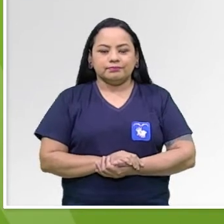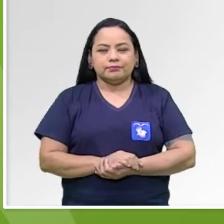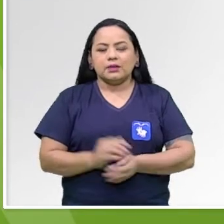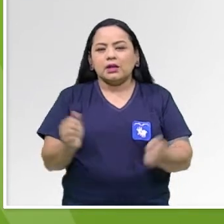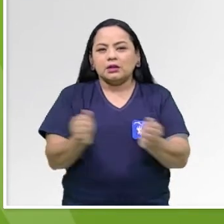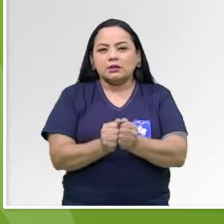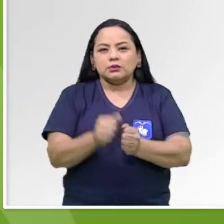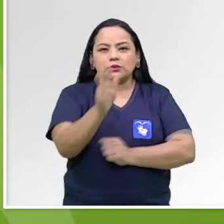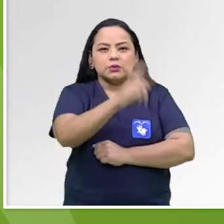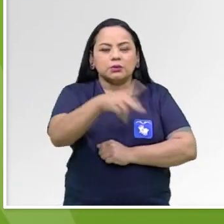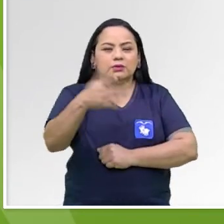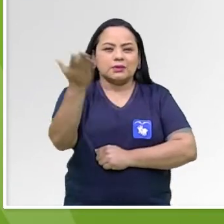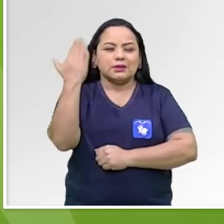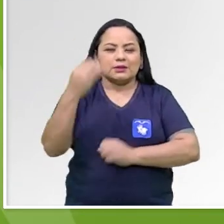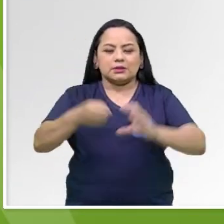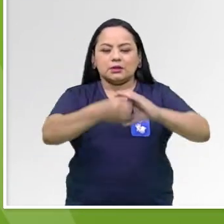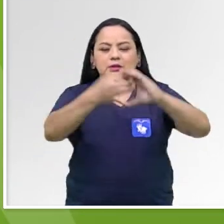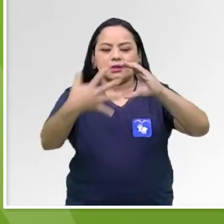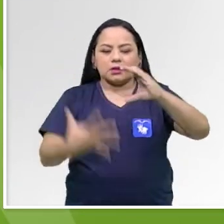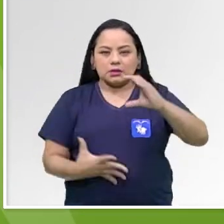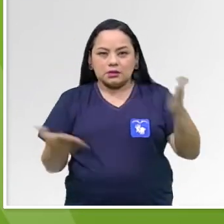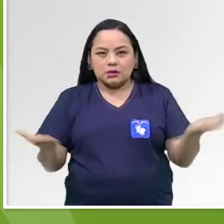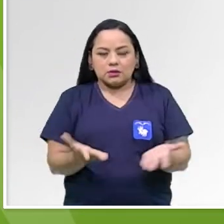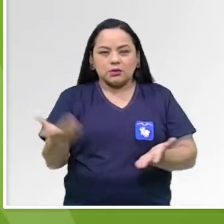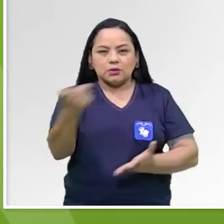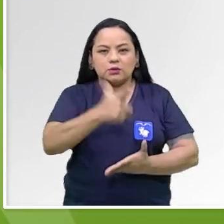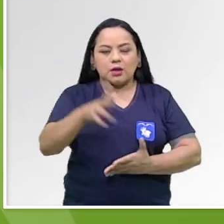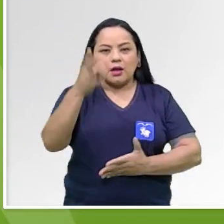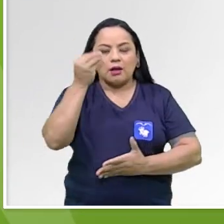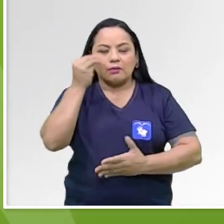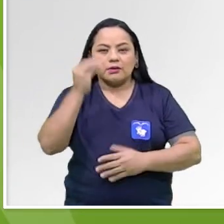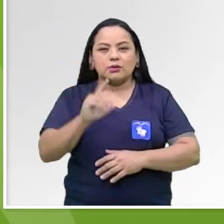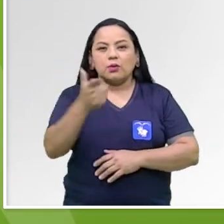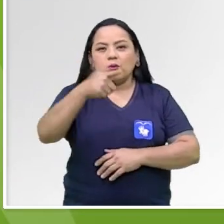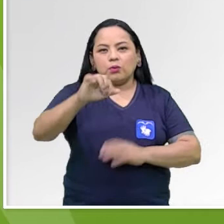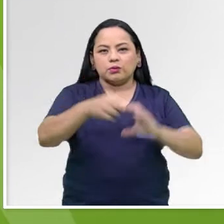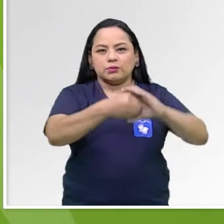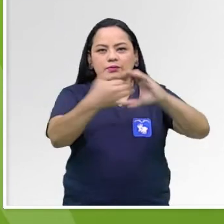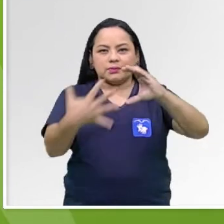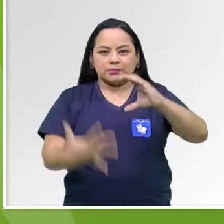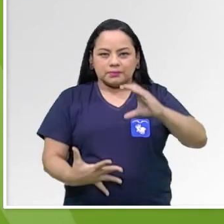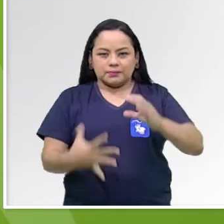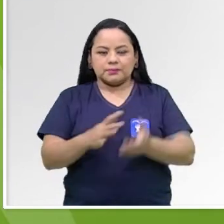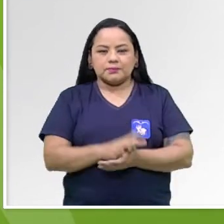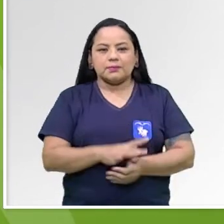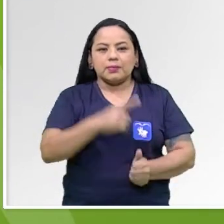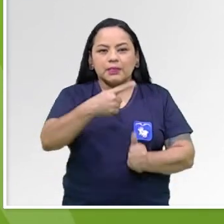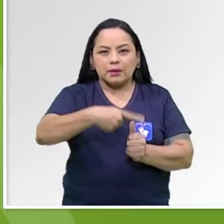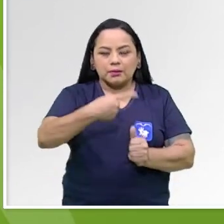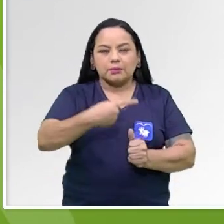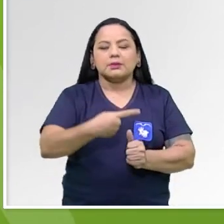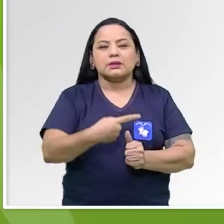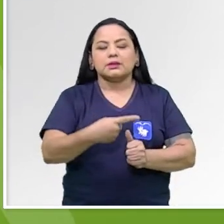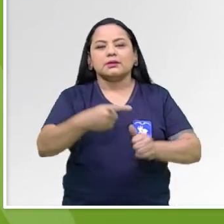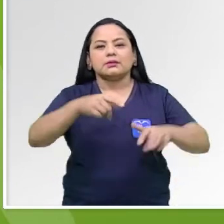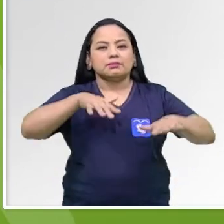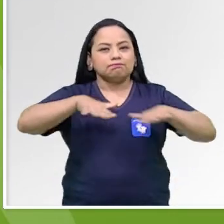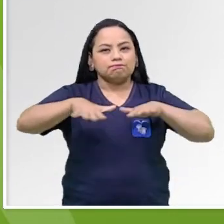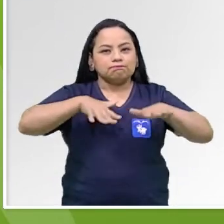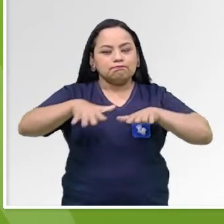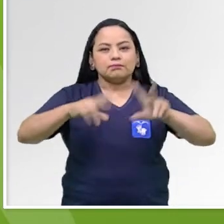Gisele algumas características e vamos continuar vendo mais outros. Então, a primeira delas vai ser a